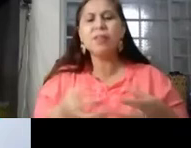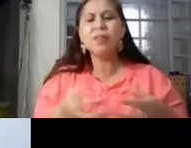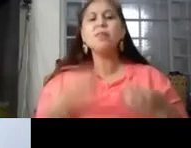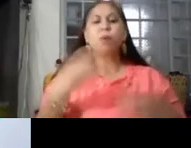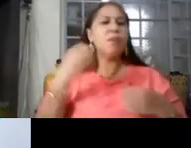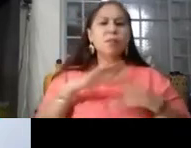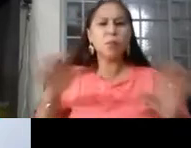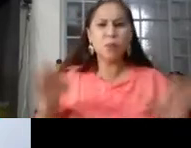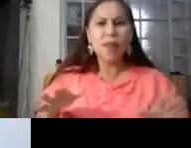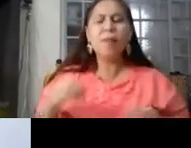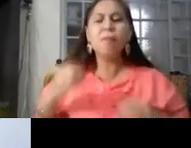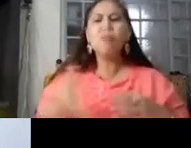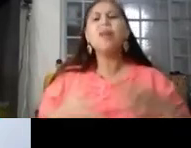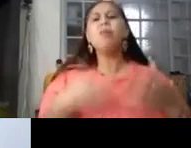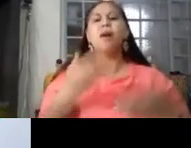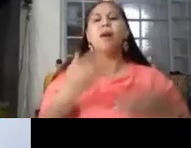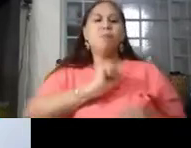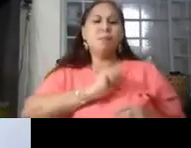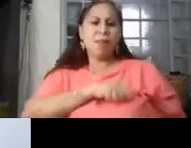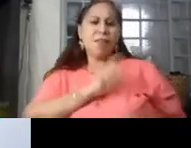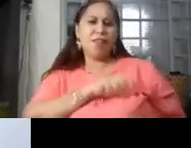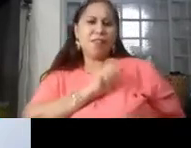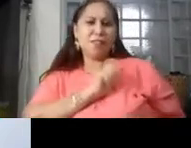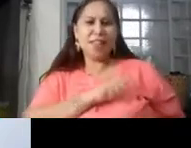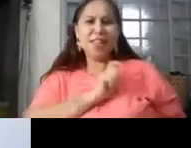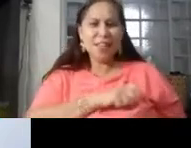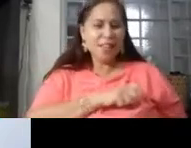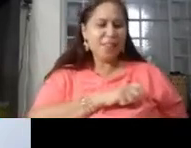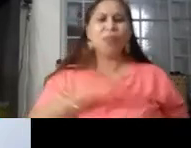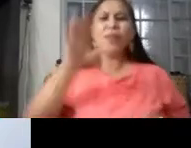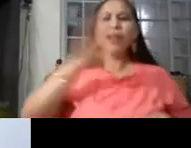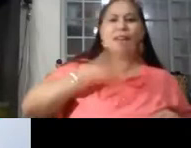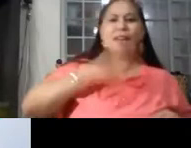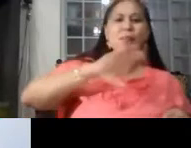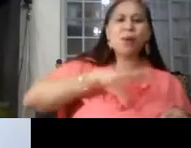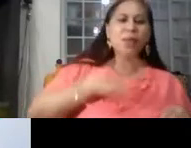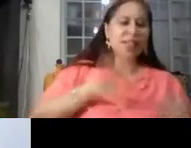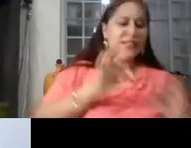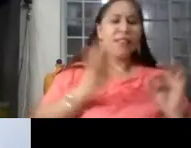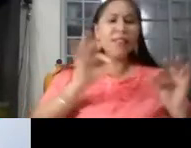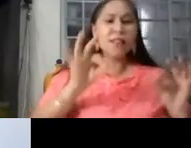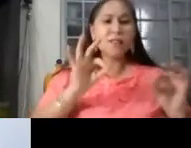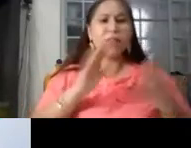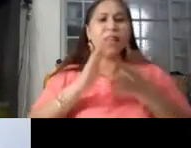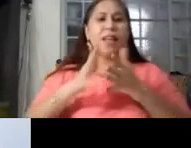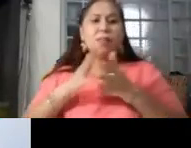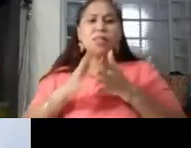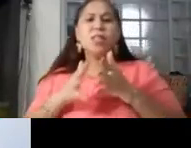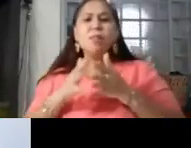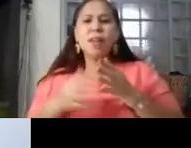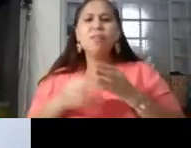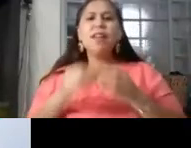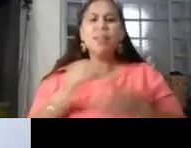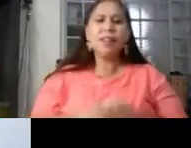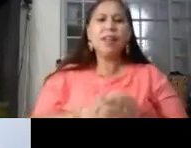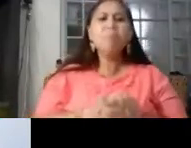não é mais bom, é mal e é um mal perverso, né? Então, na língua portuguesa tem isso. E na Libras